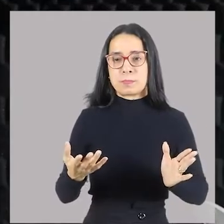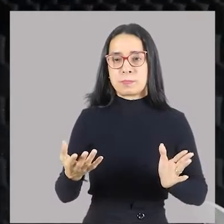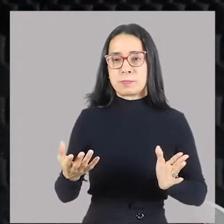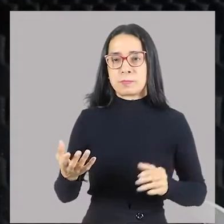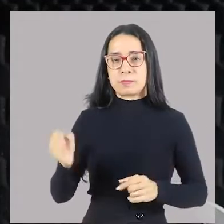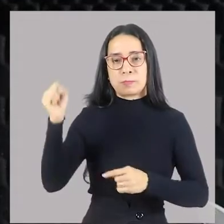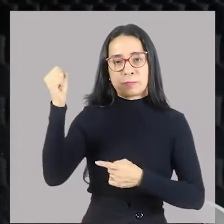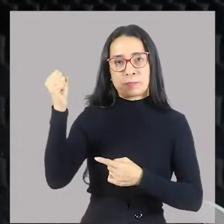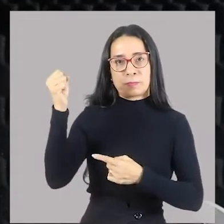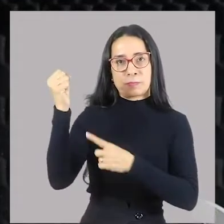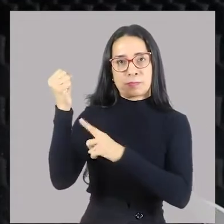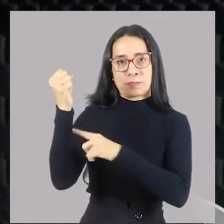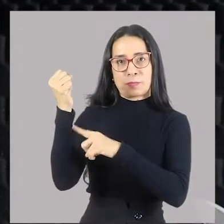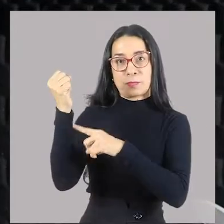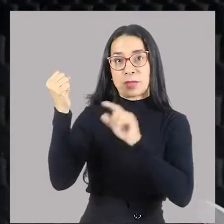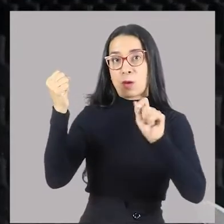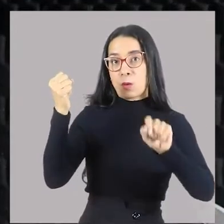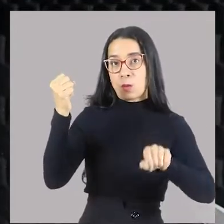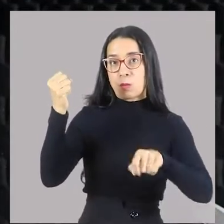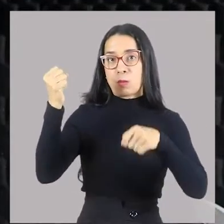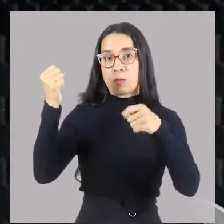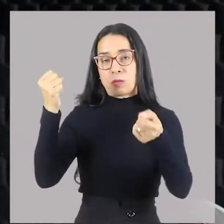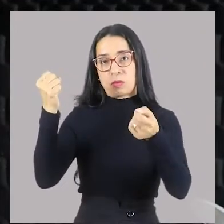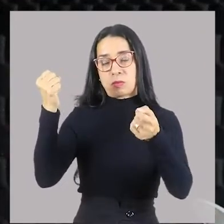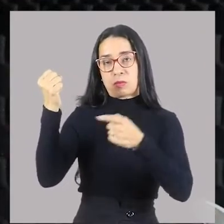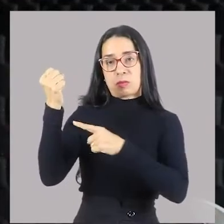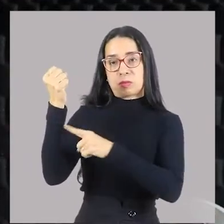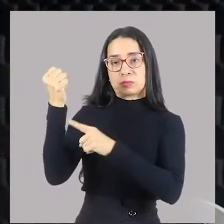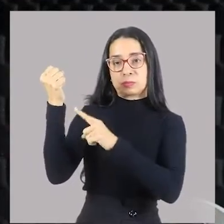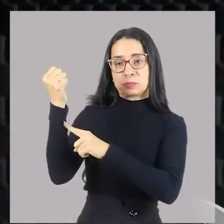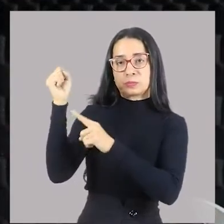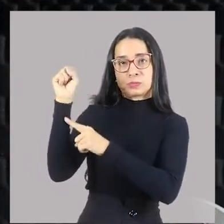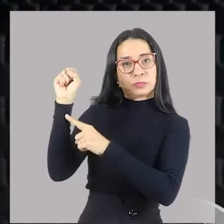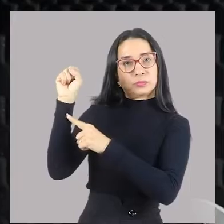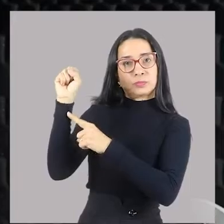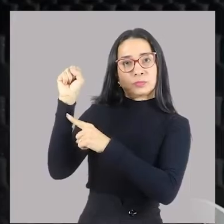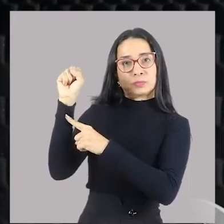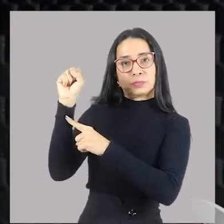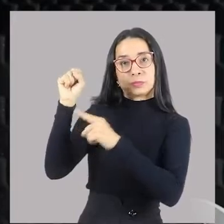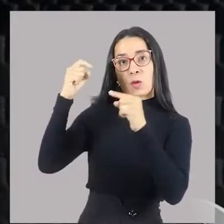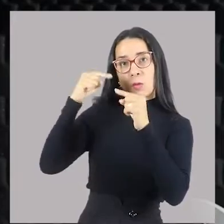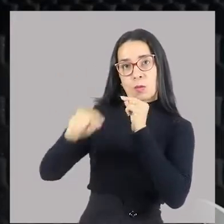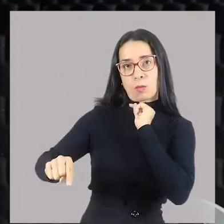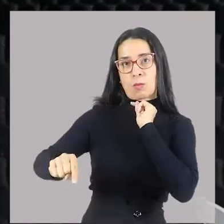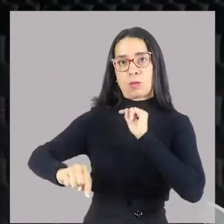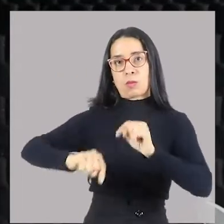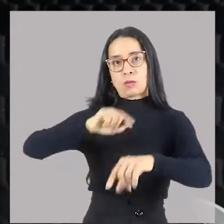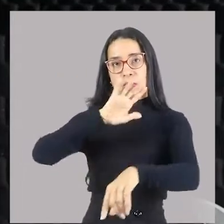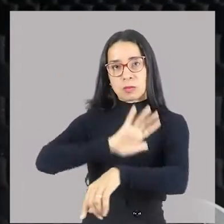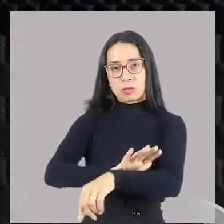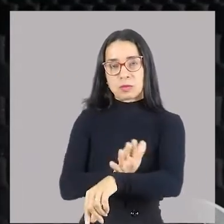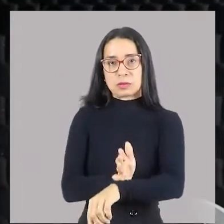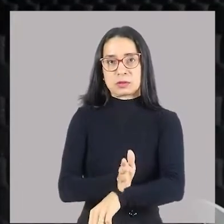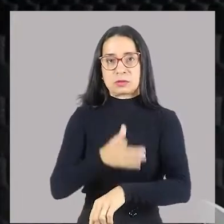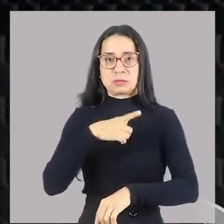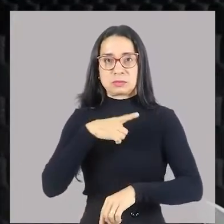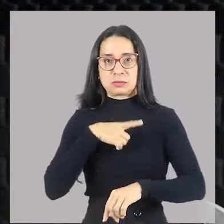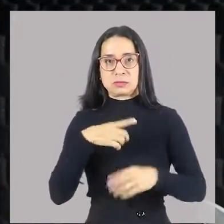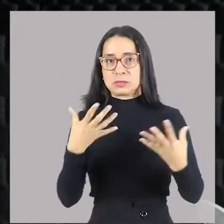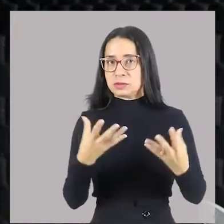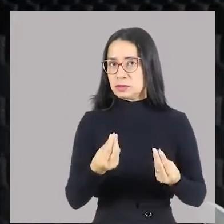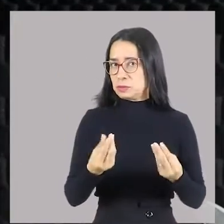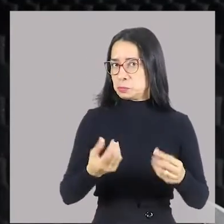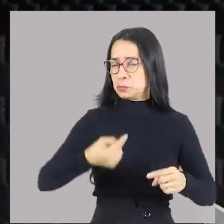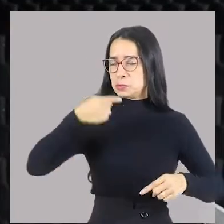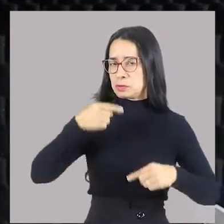né, esta forma aqui, contra, nesse caso, o racismo. Entretanto, existe